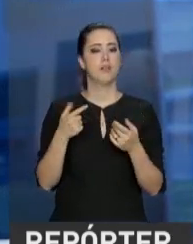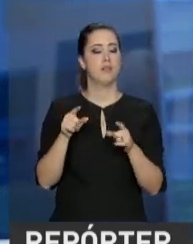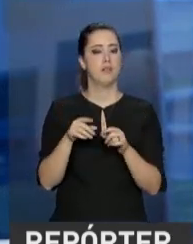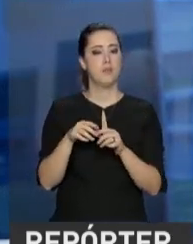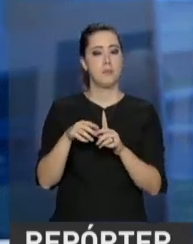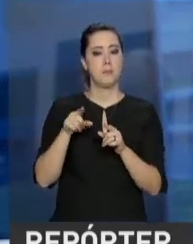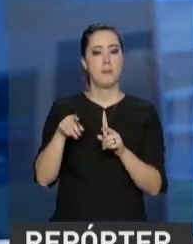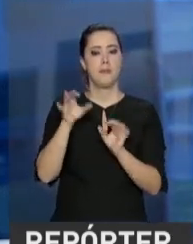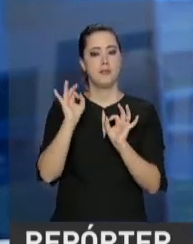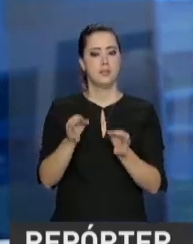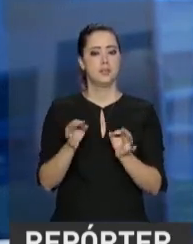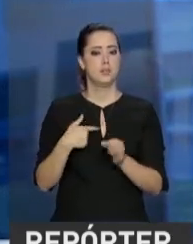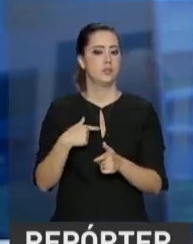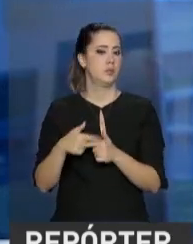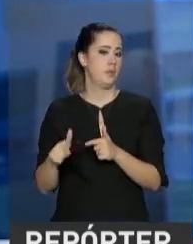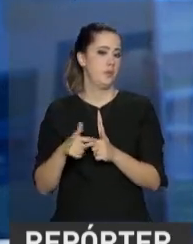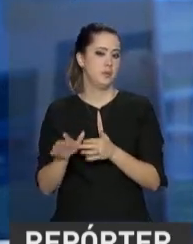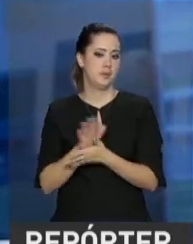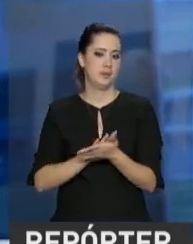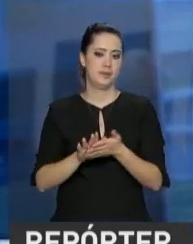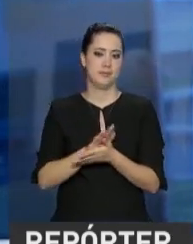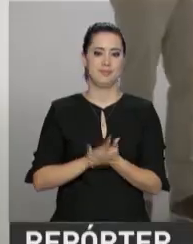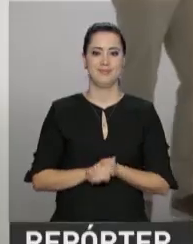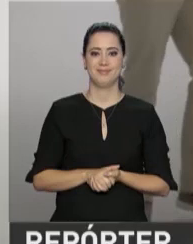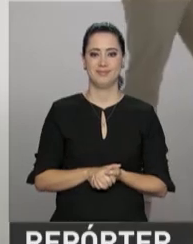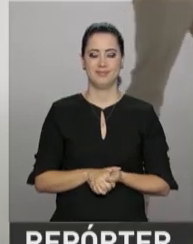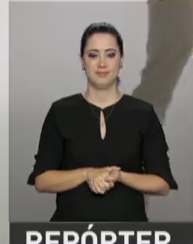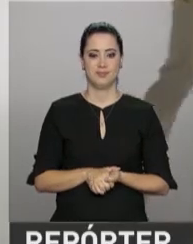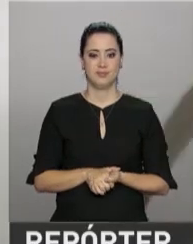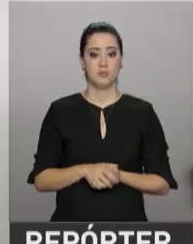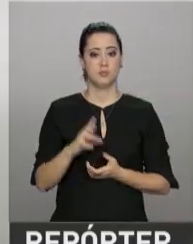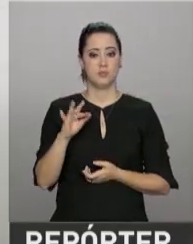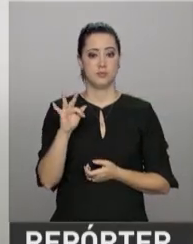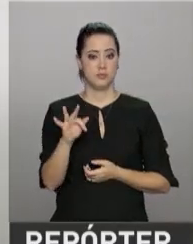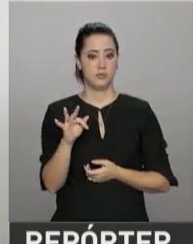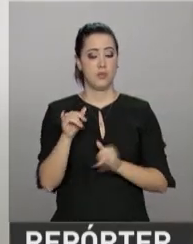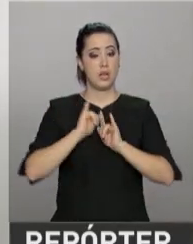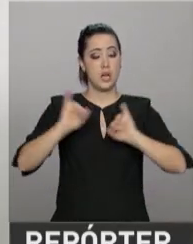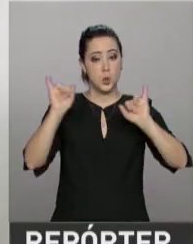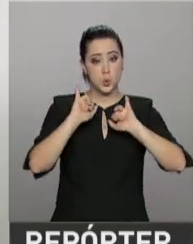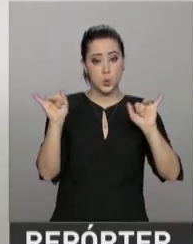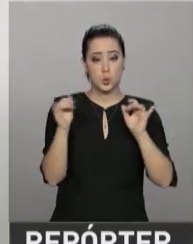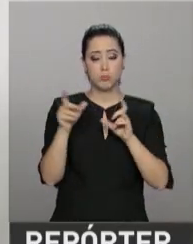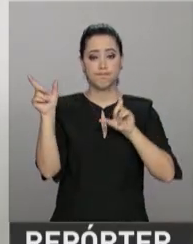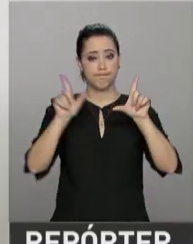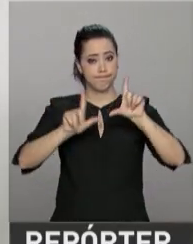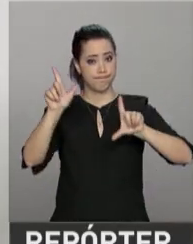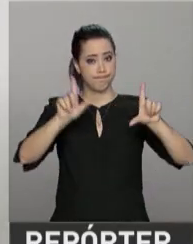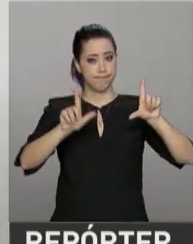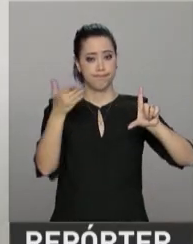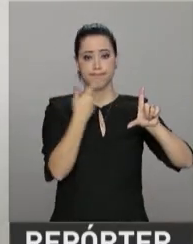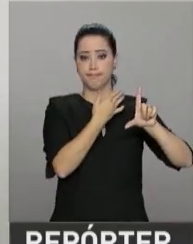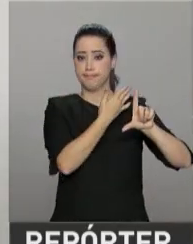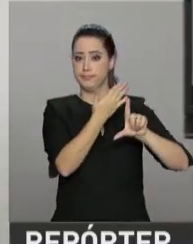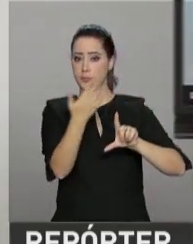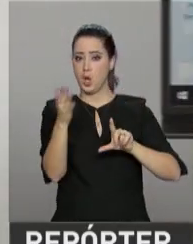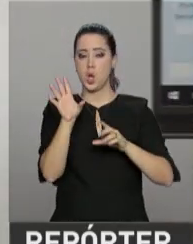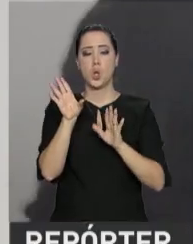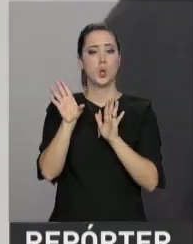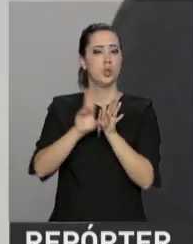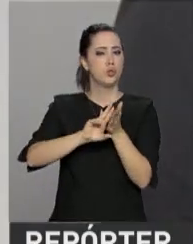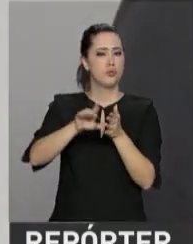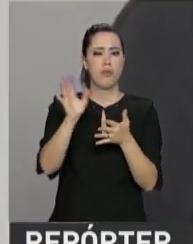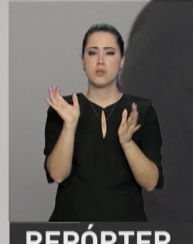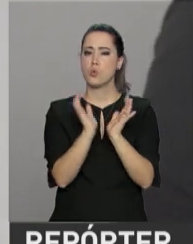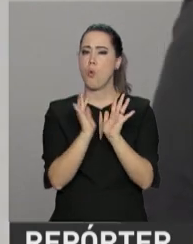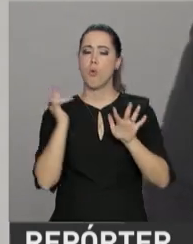ter certeza que não vou cair na mãe a receita federal lançou campanha publicitária em diversas plataformas para lembrar que